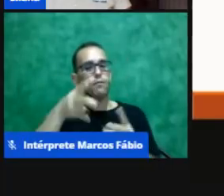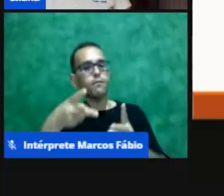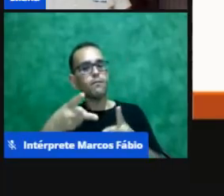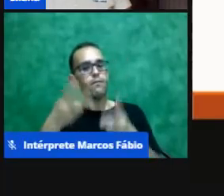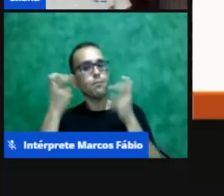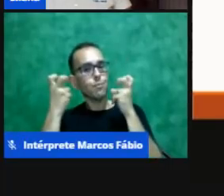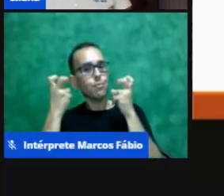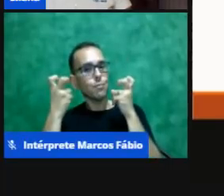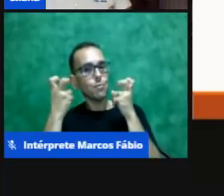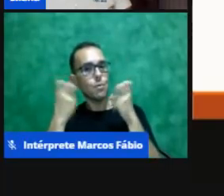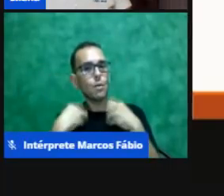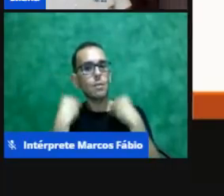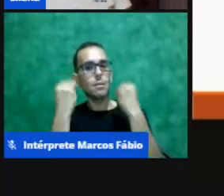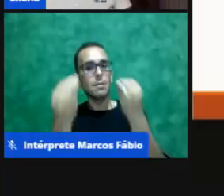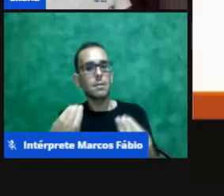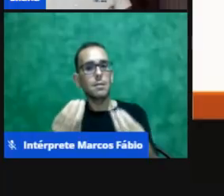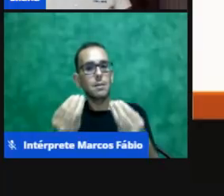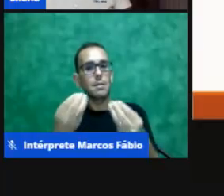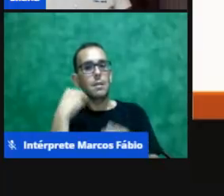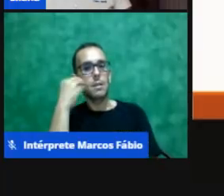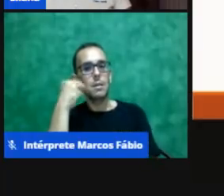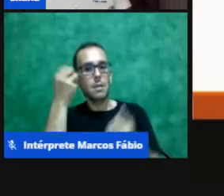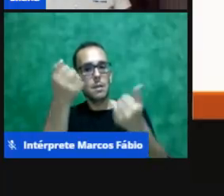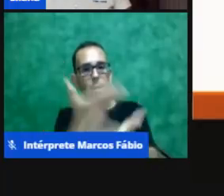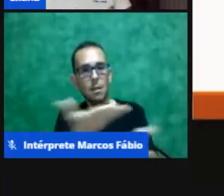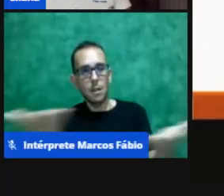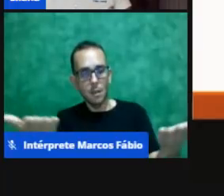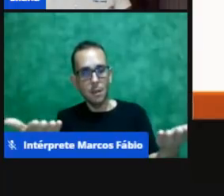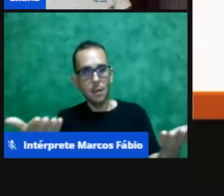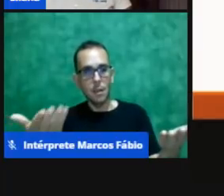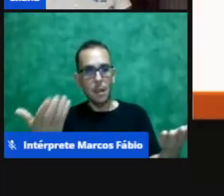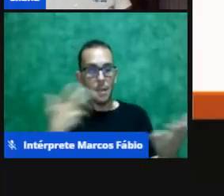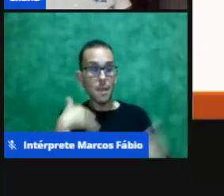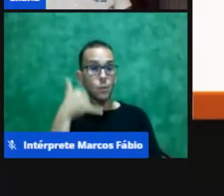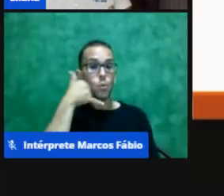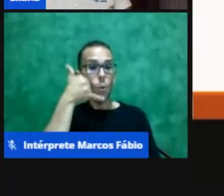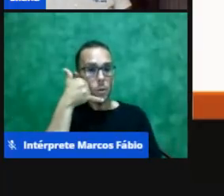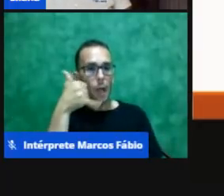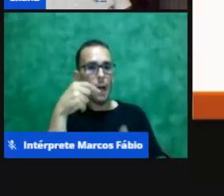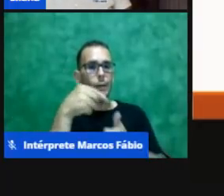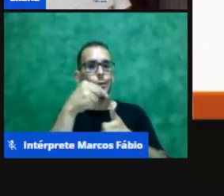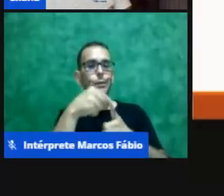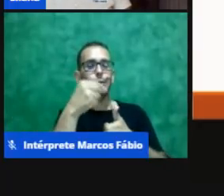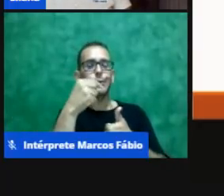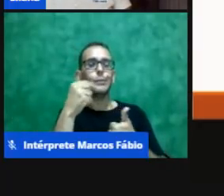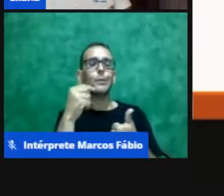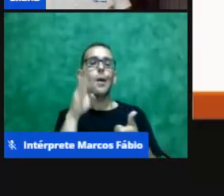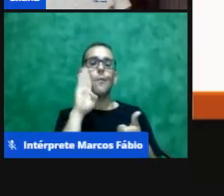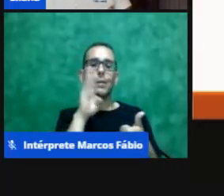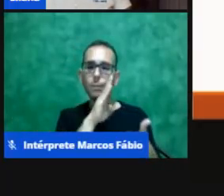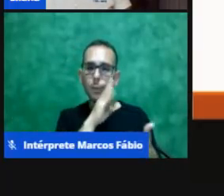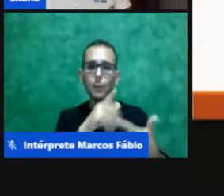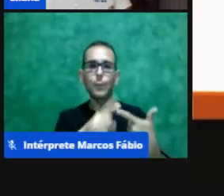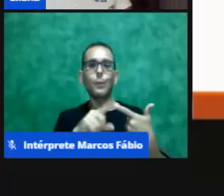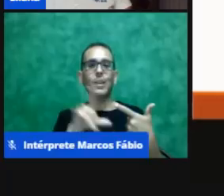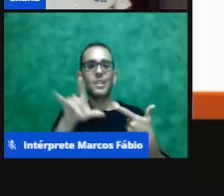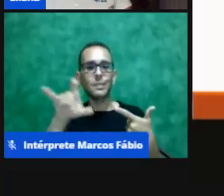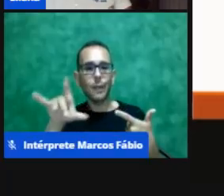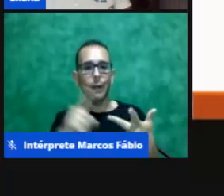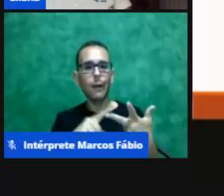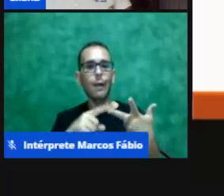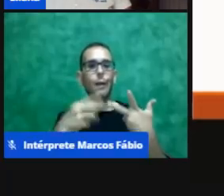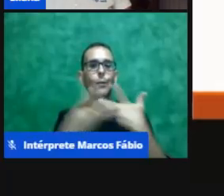aqui colocando essas experiências. Deixo meus contatos, né, para que possa estar entrando em contato